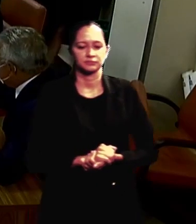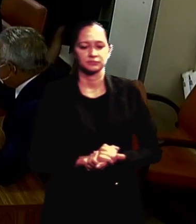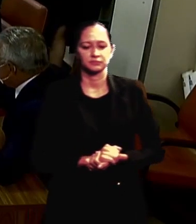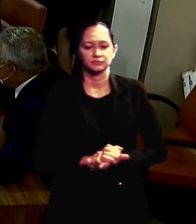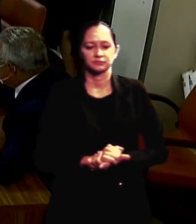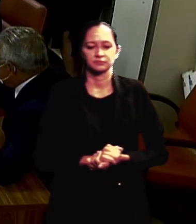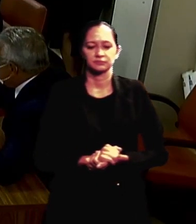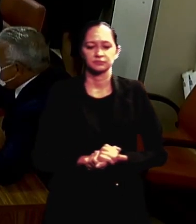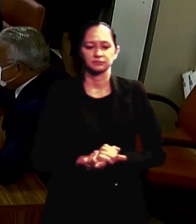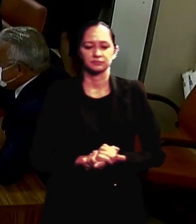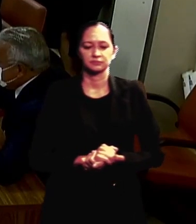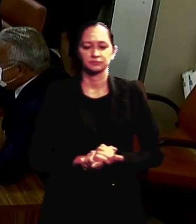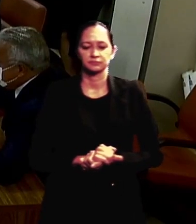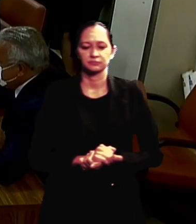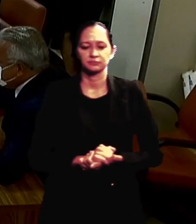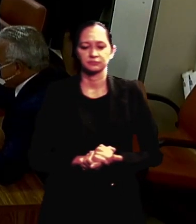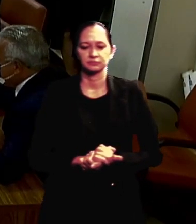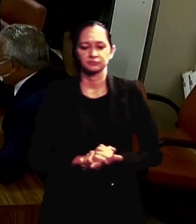Presidente.